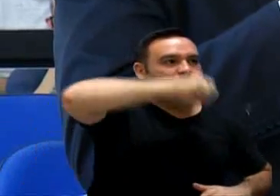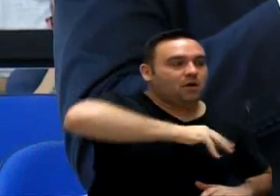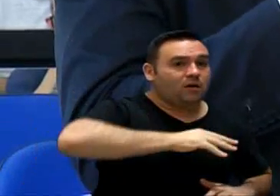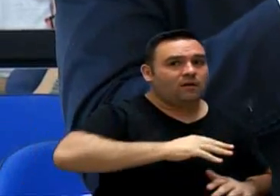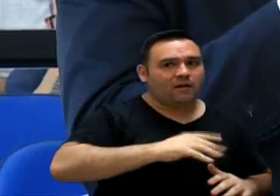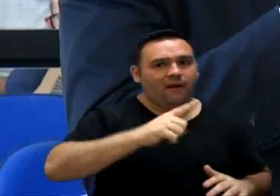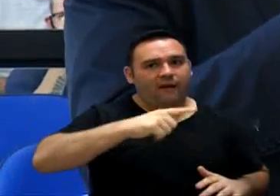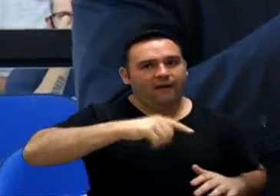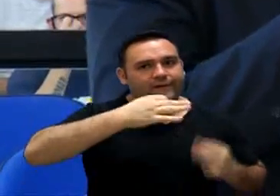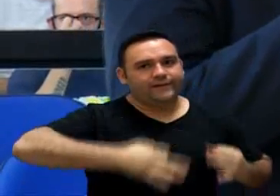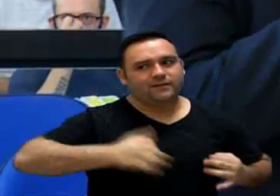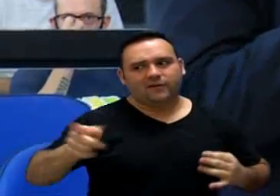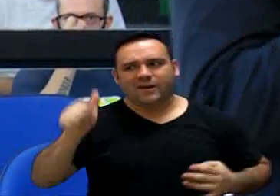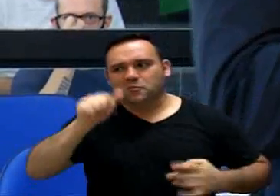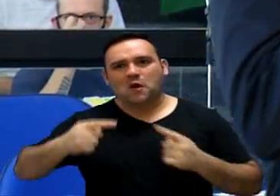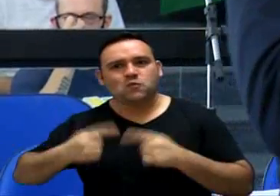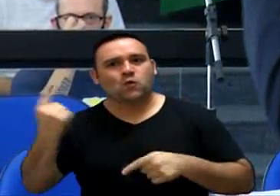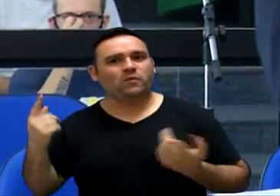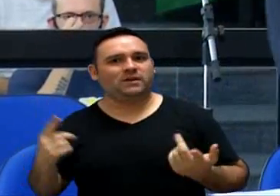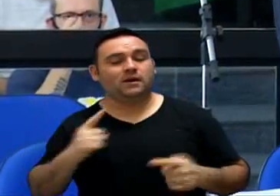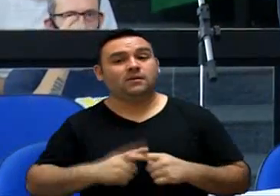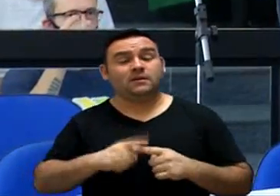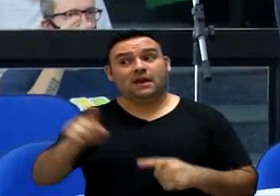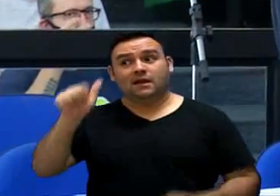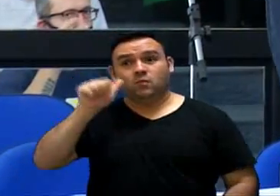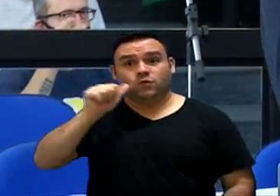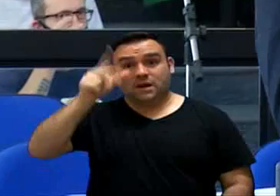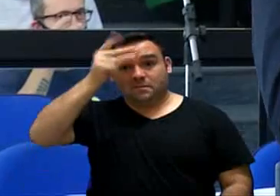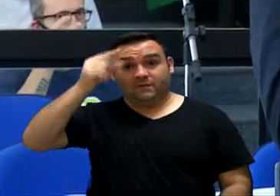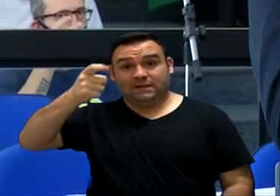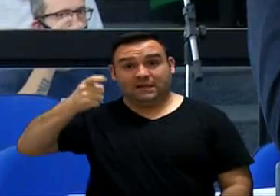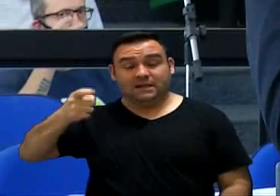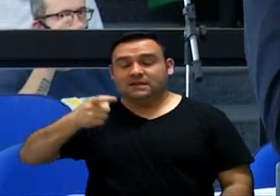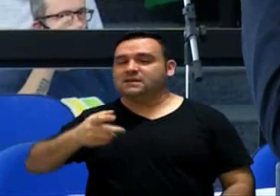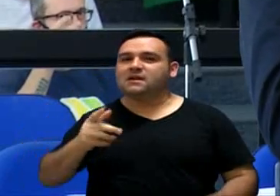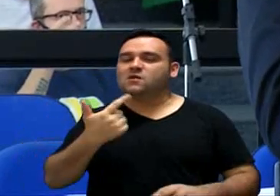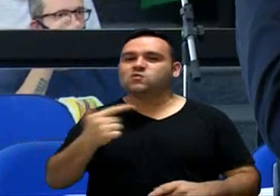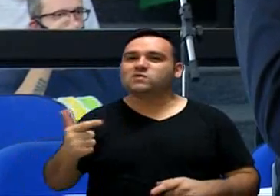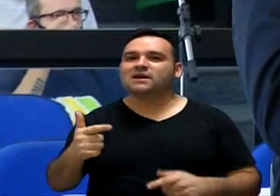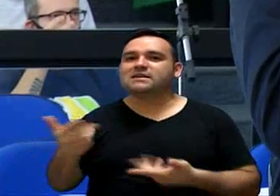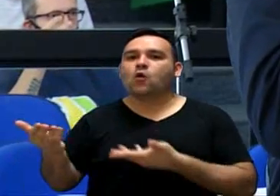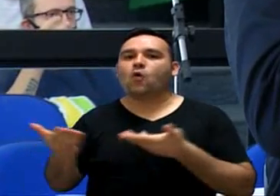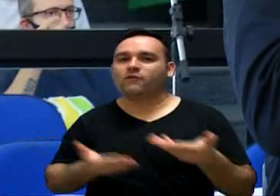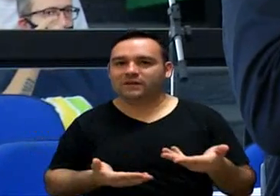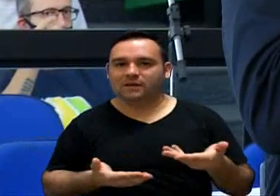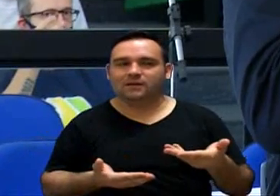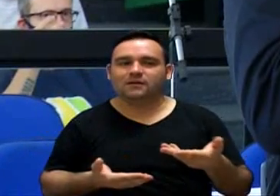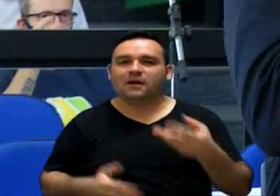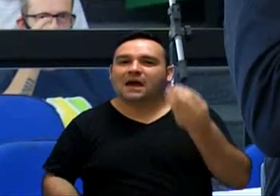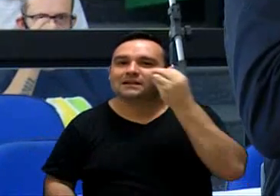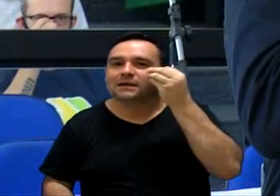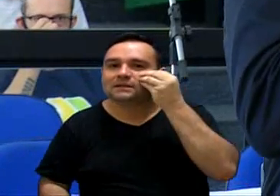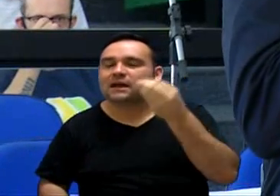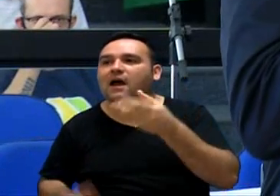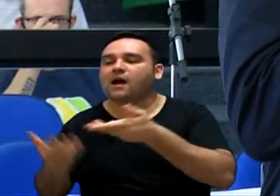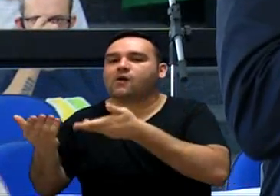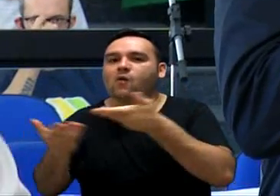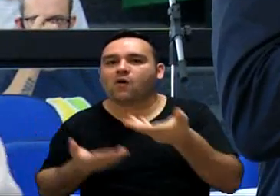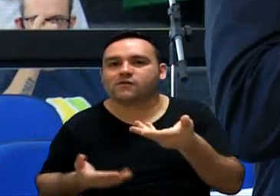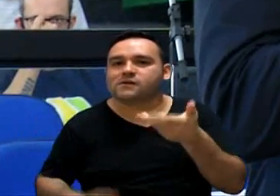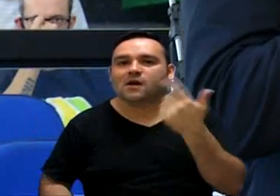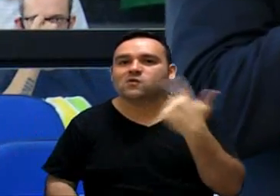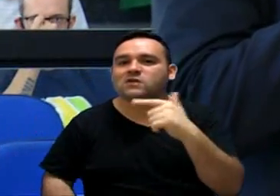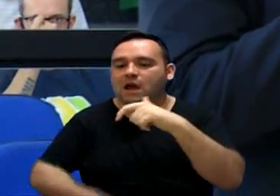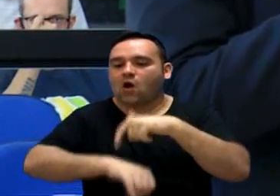presidente, esta mulher, em nenhum outro momento ela foi intimada, tentar ser intimada